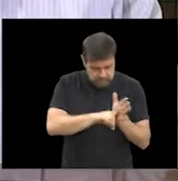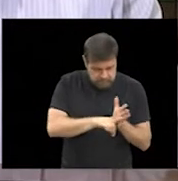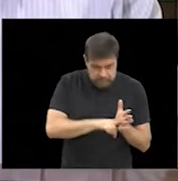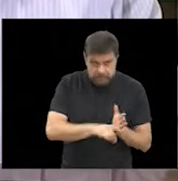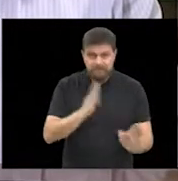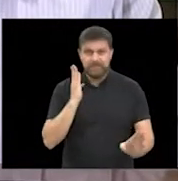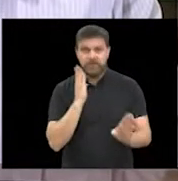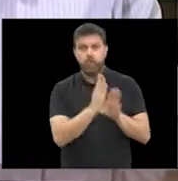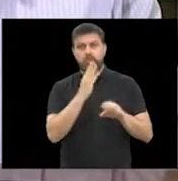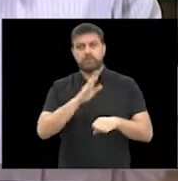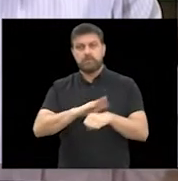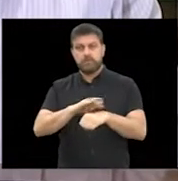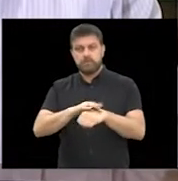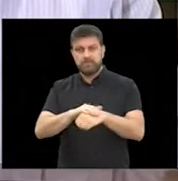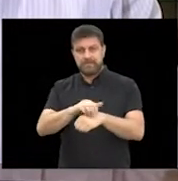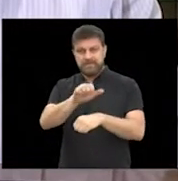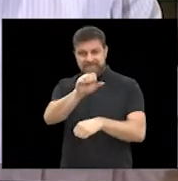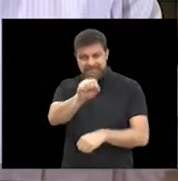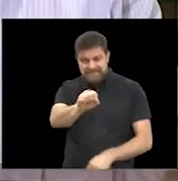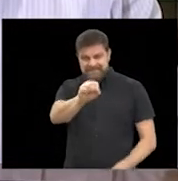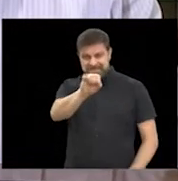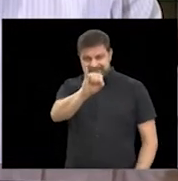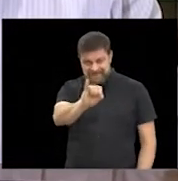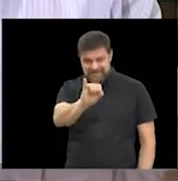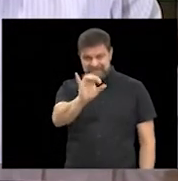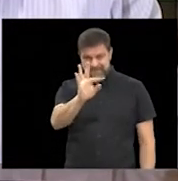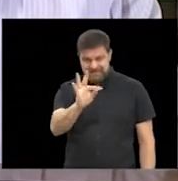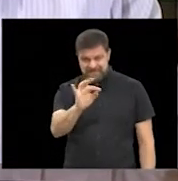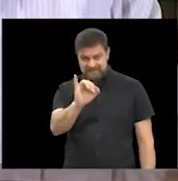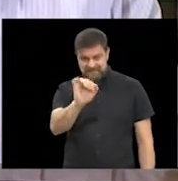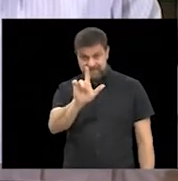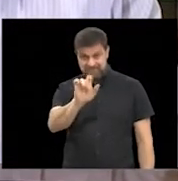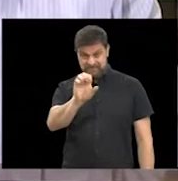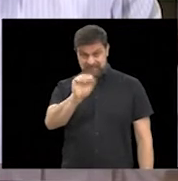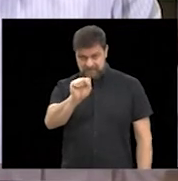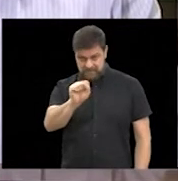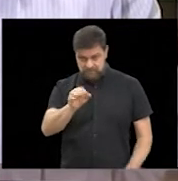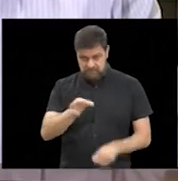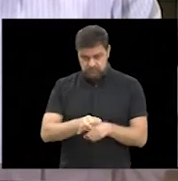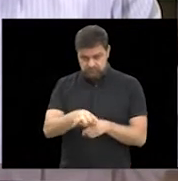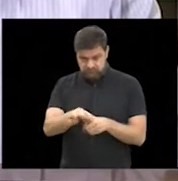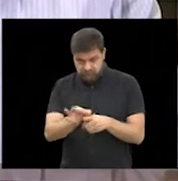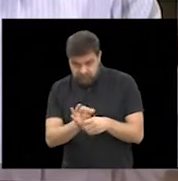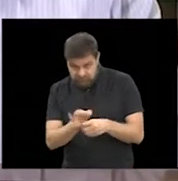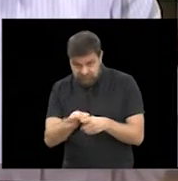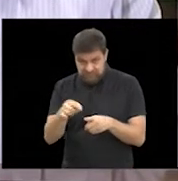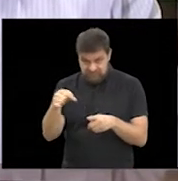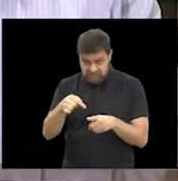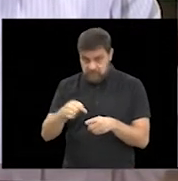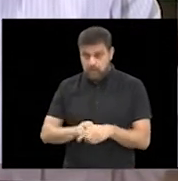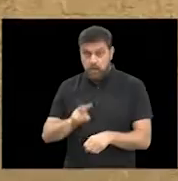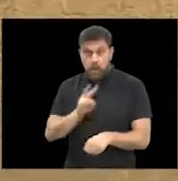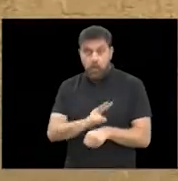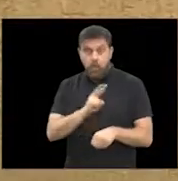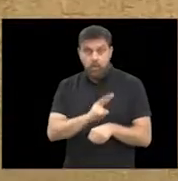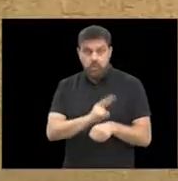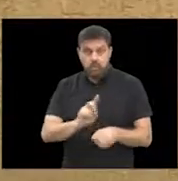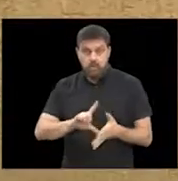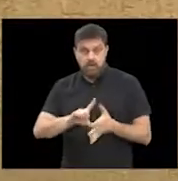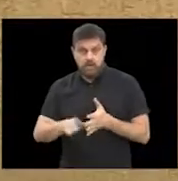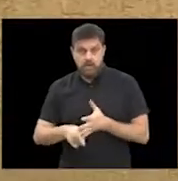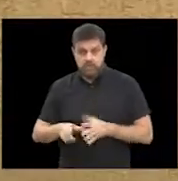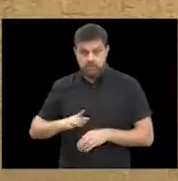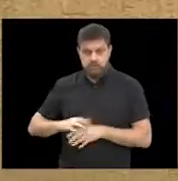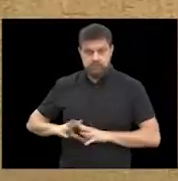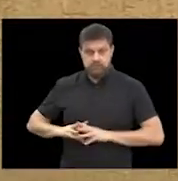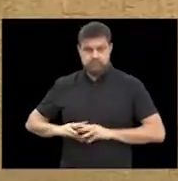anti-sífilis, constatou a sífilis nesse outro paciente e tratou clinicamente, e ele ficou curado. Ai, que bom.